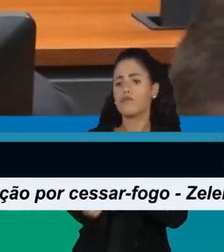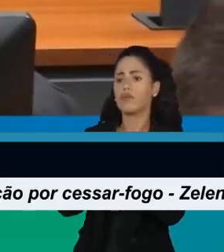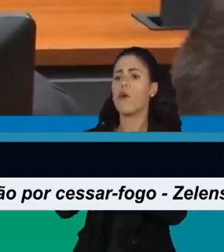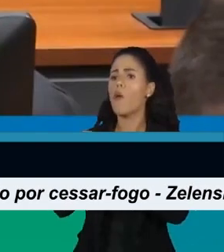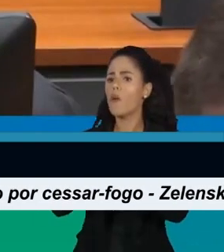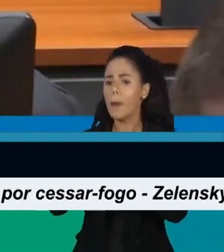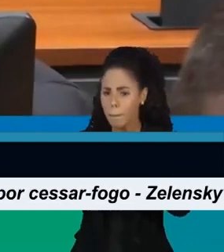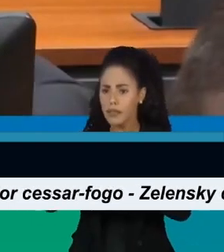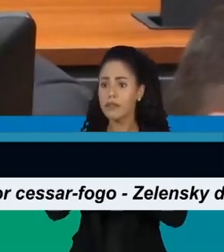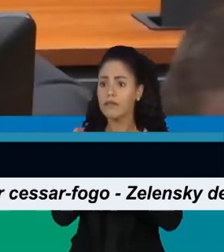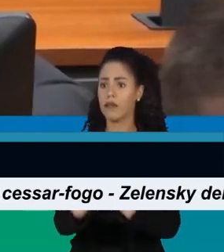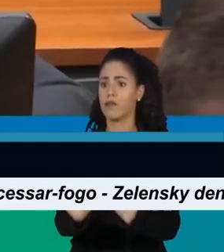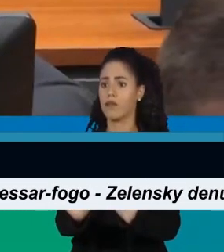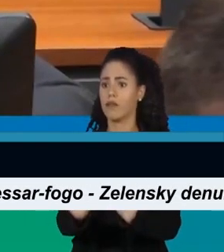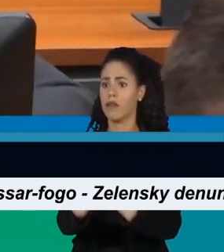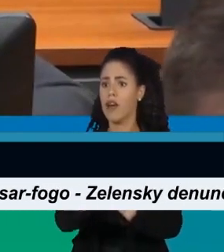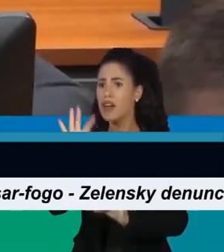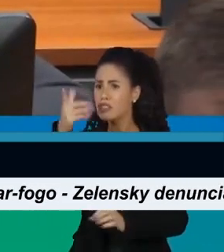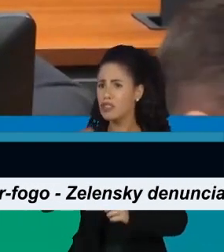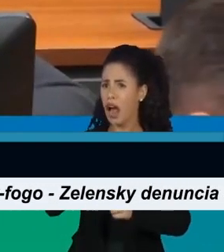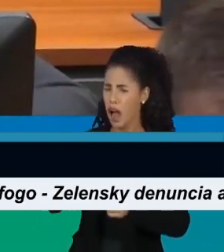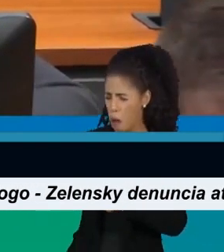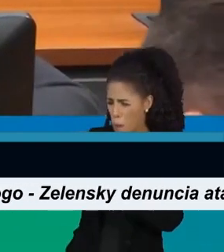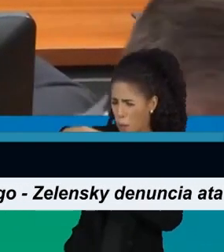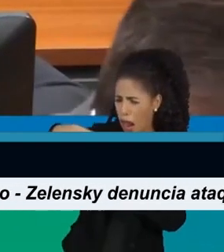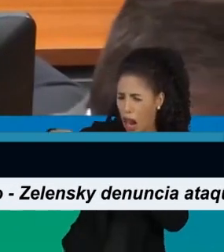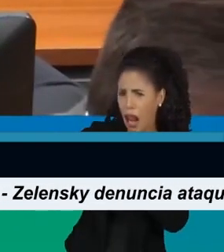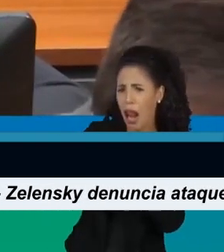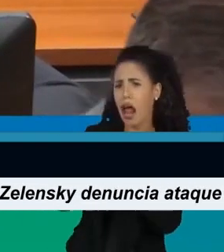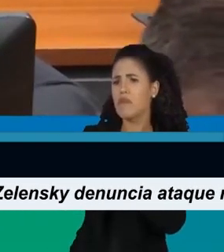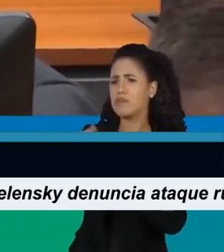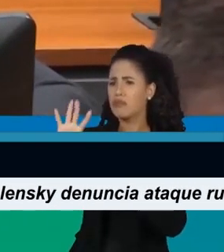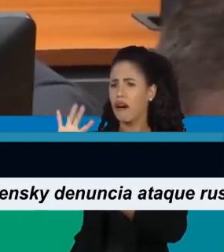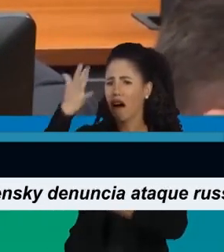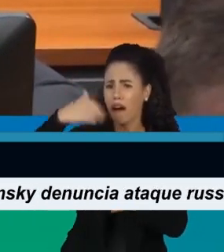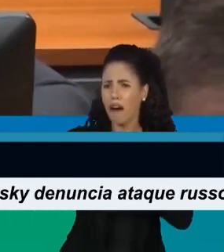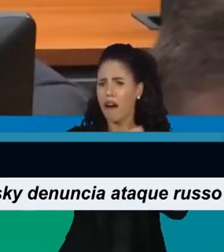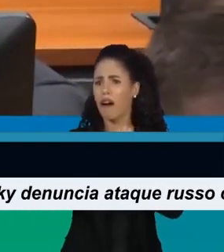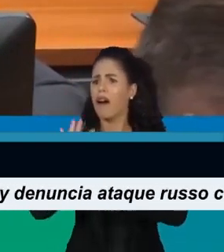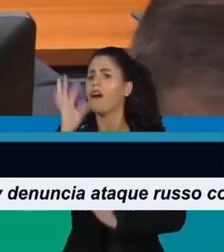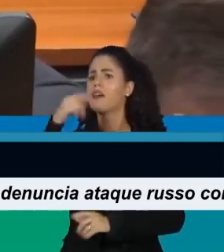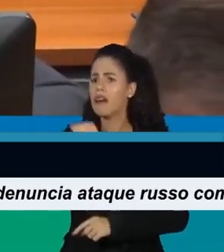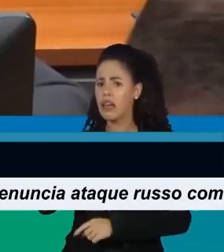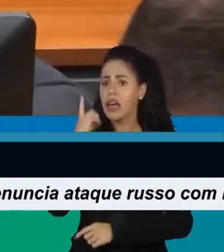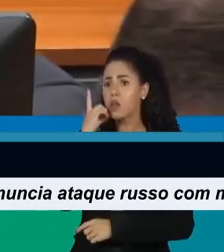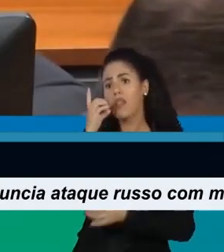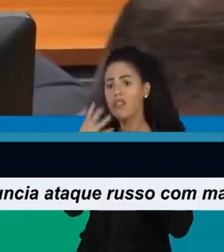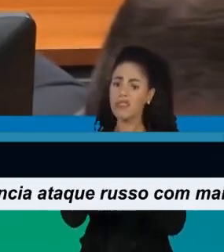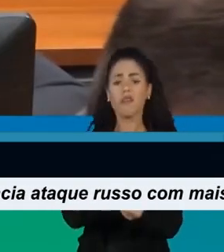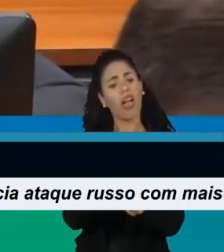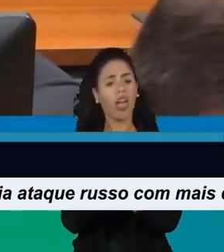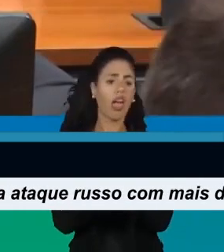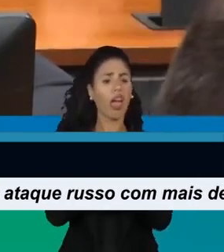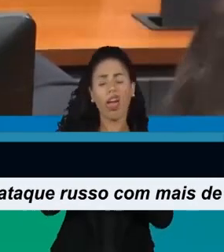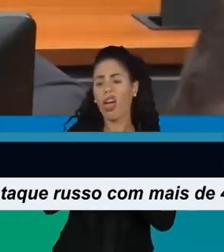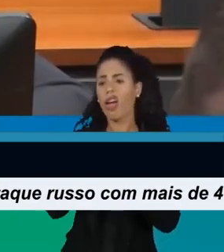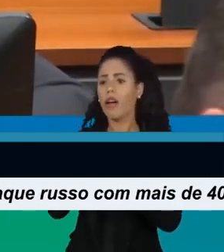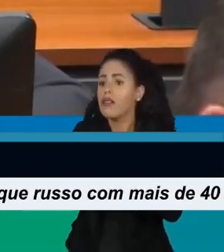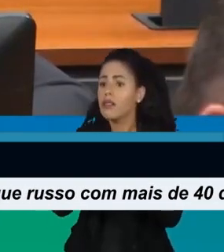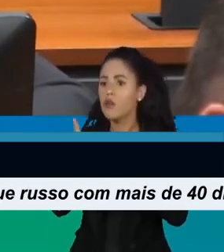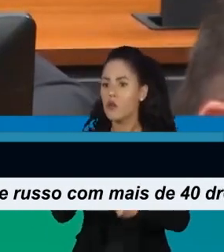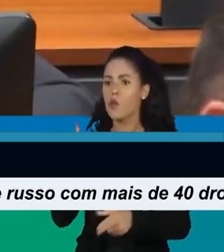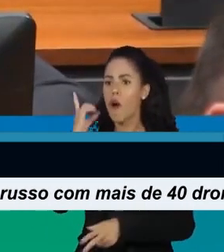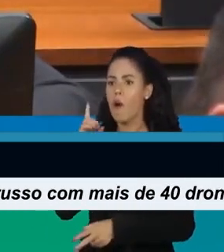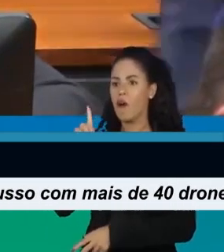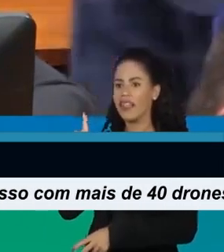legalidade. Já cometeram diversas barbaridades aqui, que inclusive a Câmara dos Deputados acabou aceitando, como foi o caso do deputado